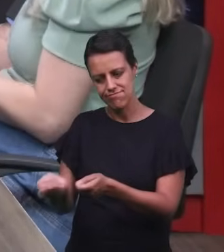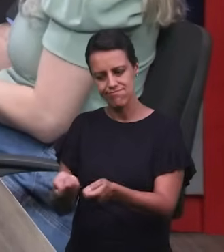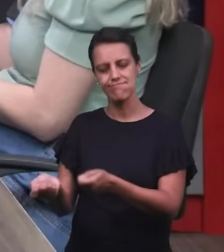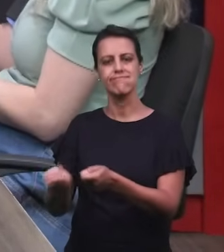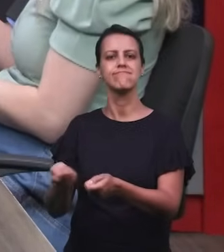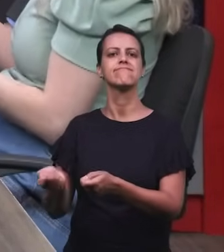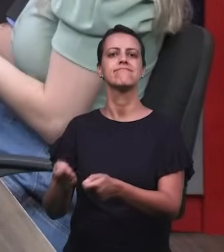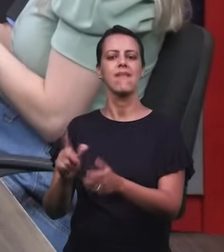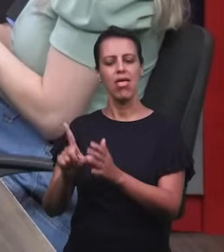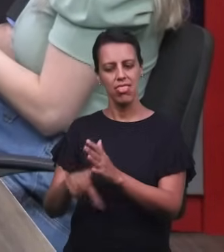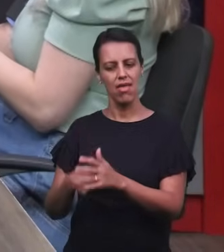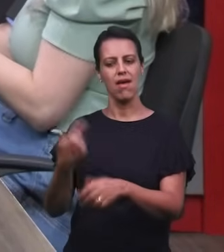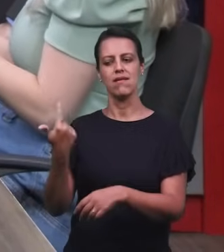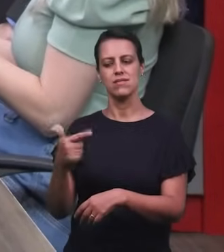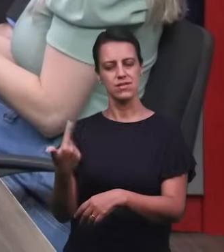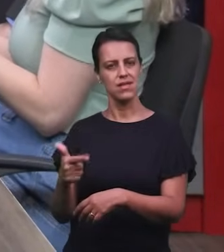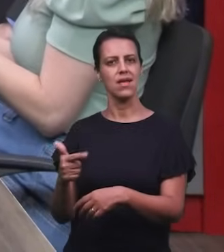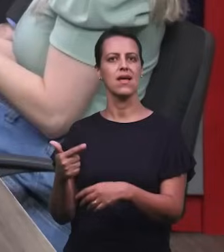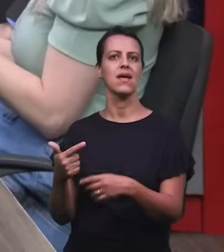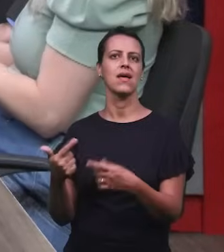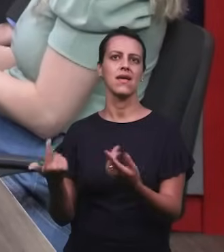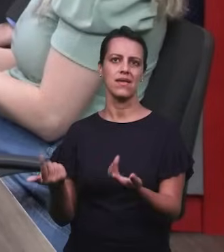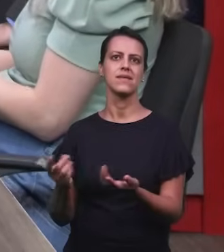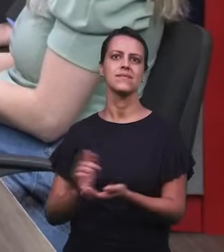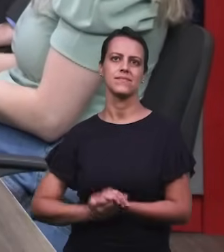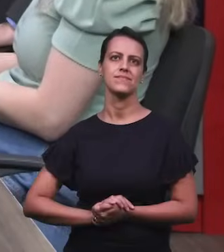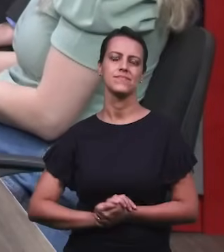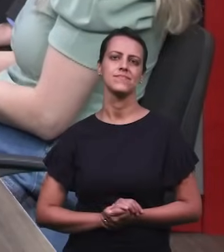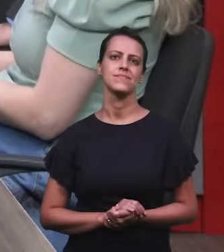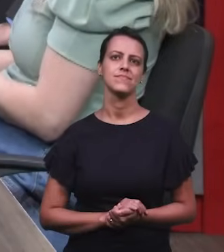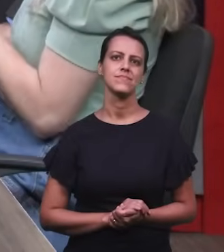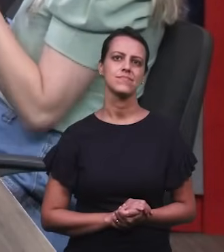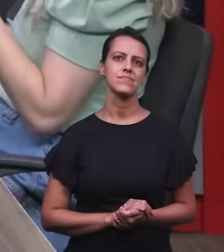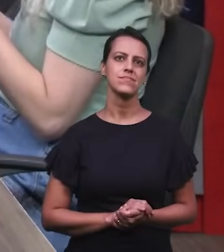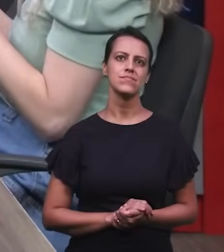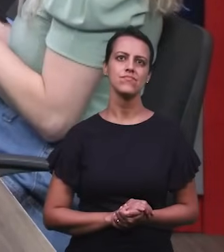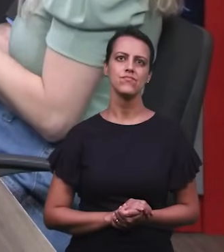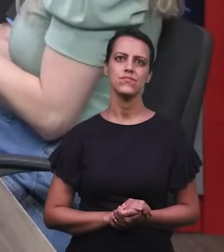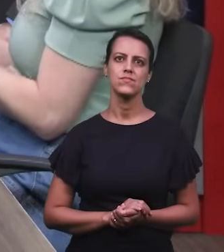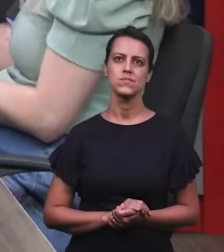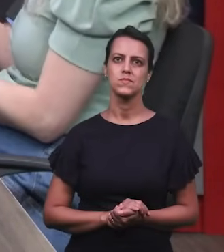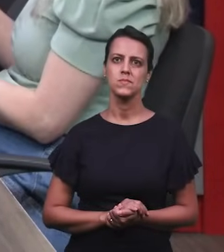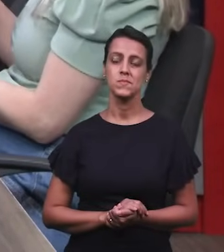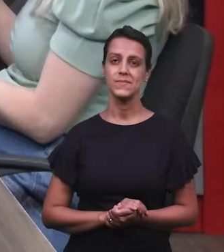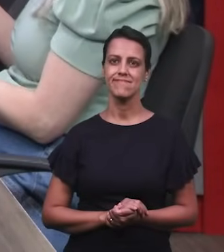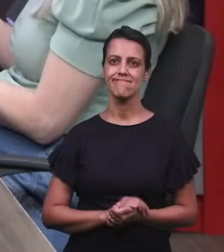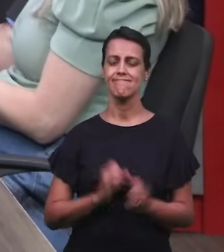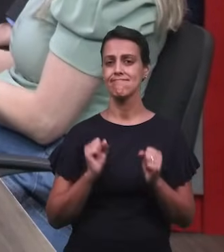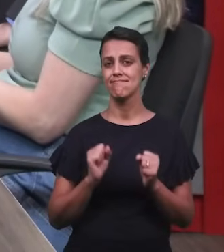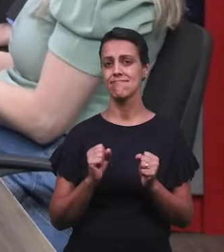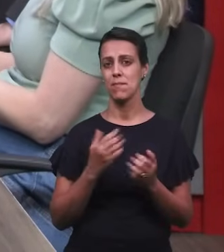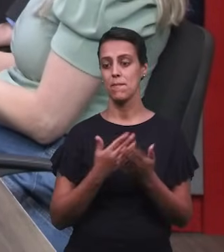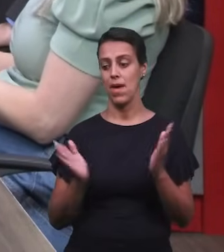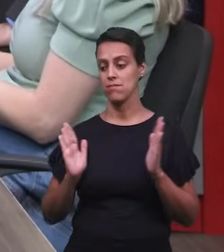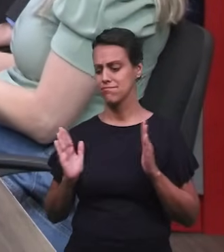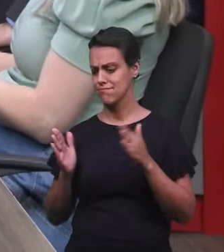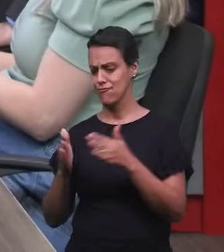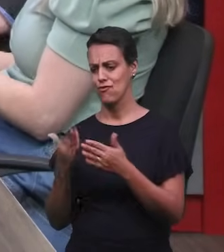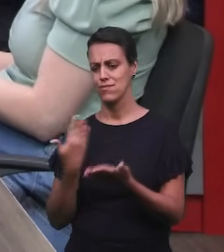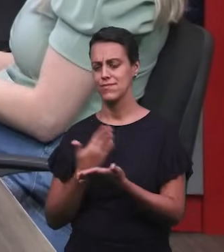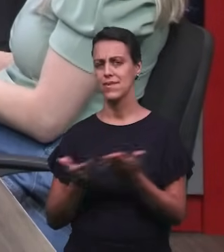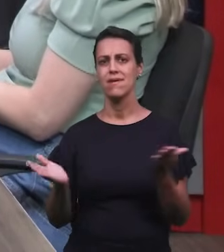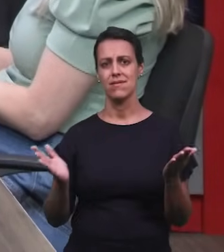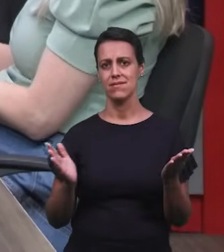não se atrase, né? Ou não deixe de completar alguma tarefa. Então, podem perder o foco, tendem a ser